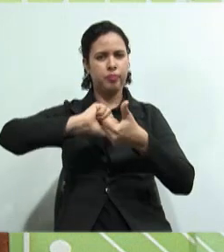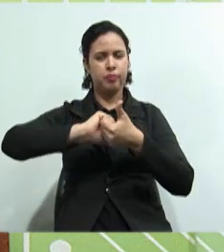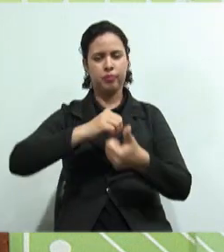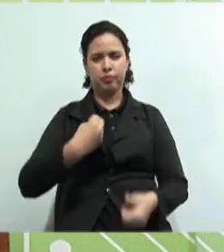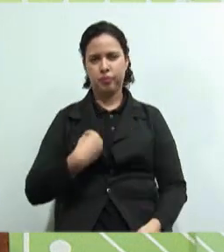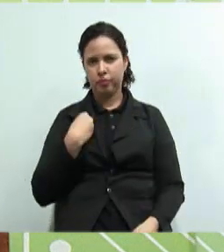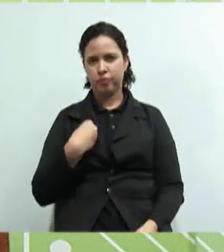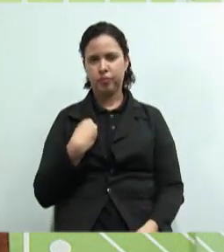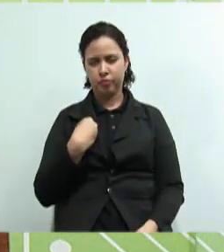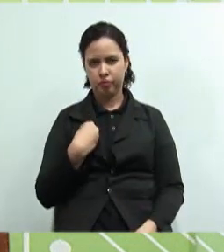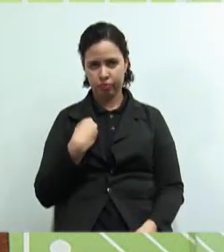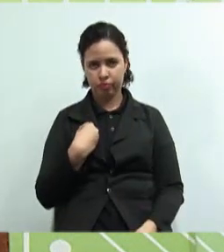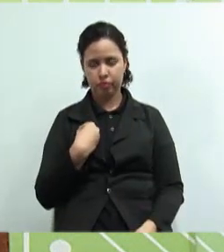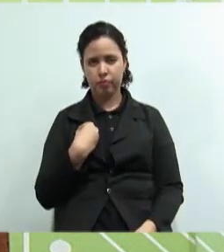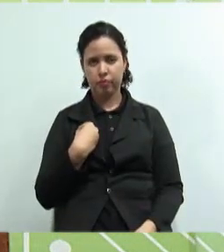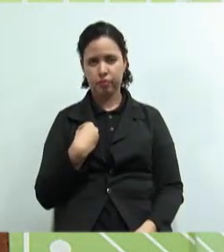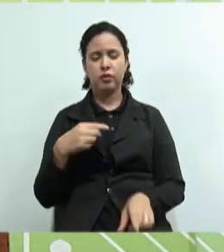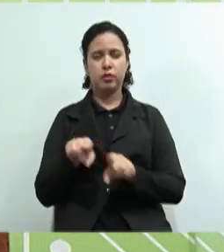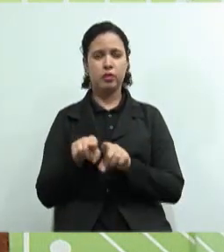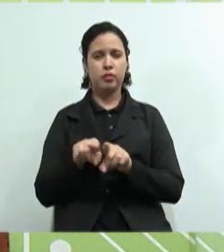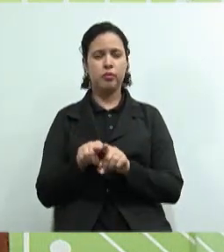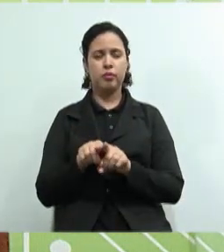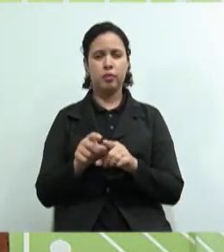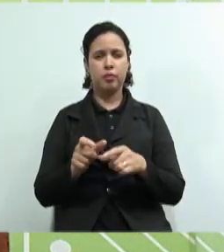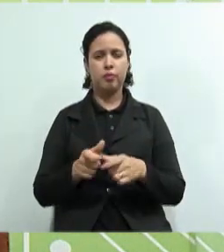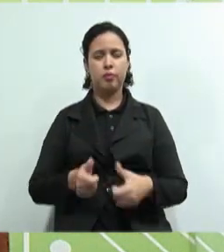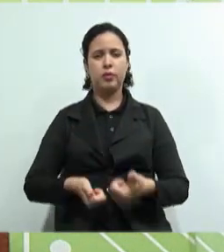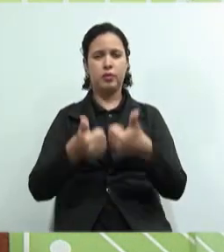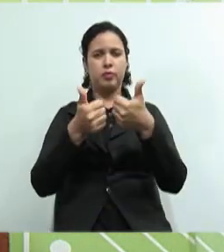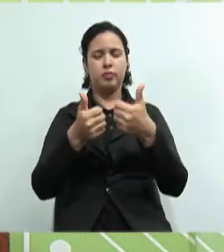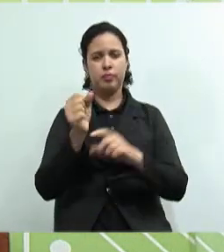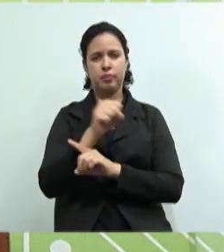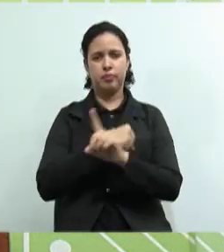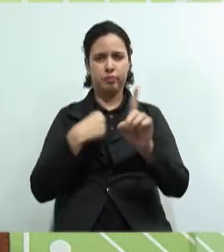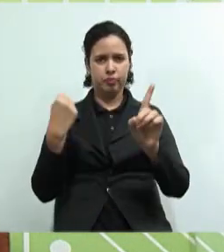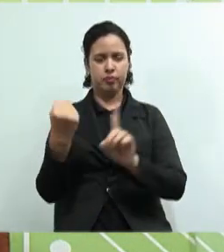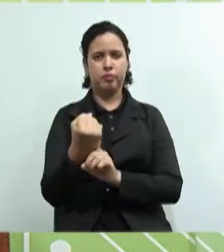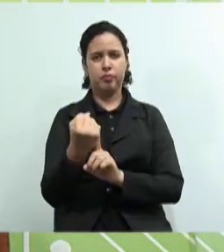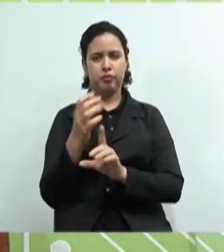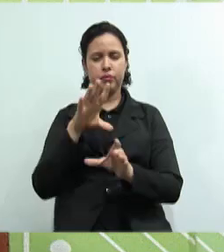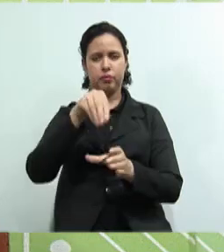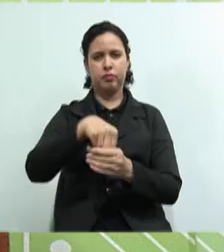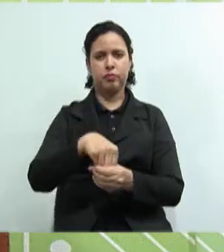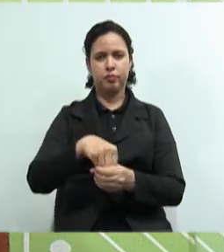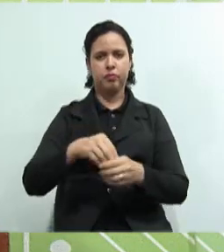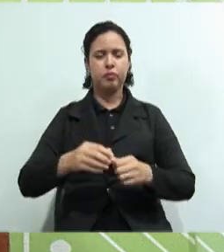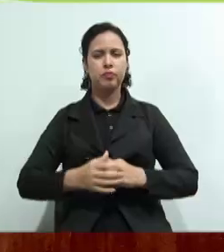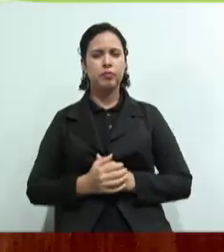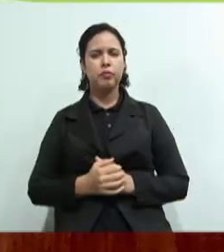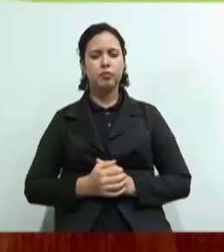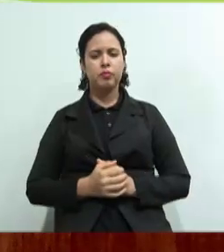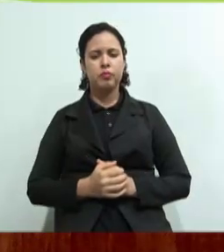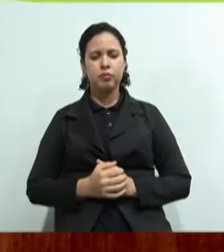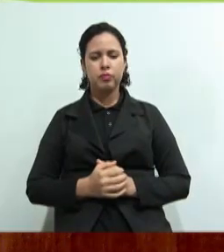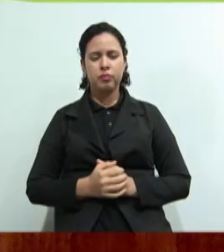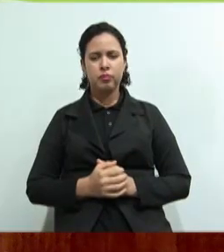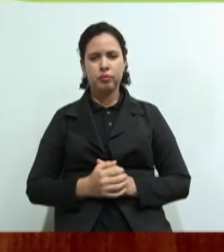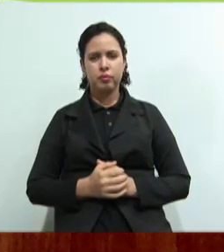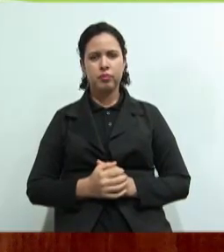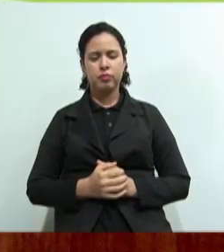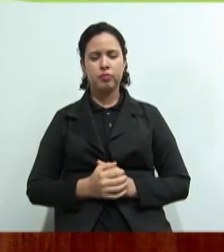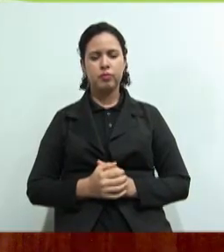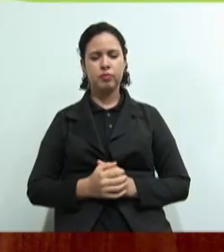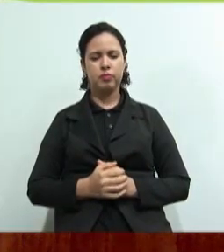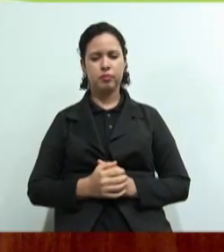na sociedade onde a cooperativa está inserida. A gente pode comentar outras coisas também, né, professor? É importante chamar a atenção